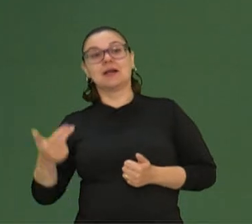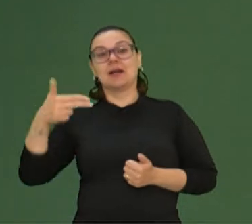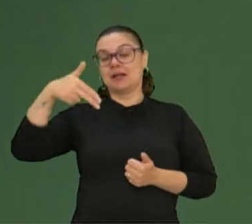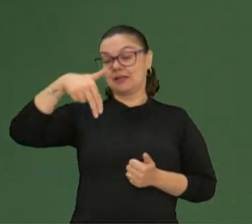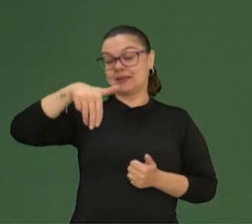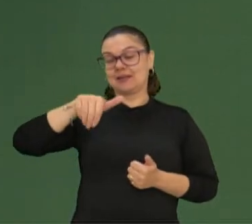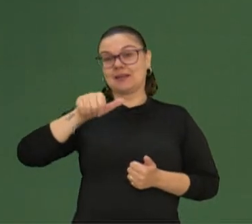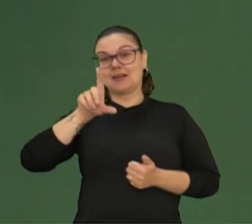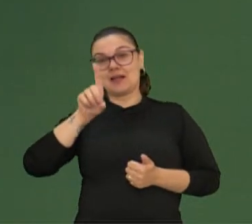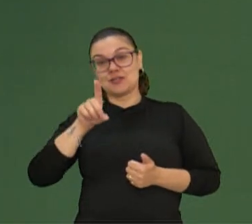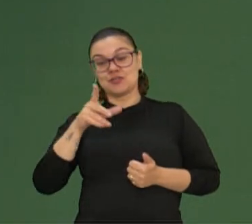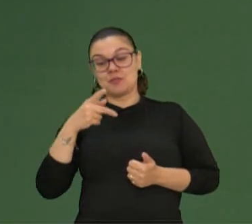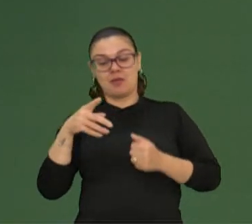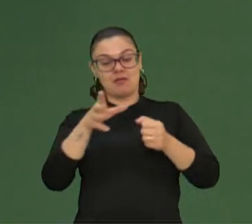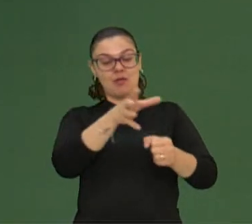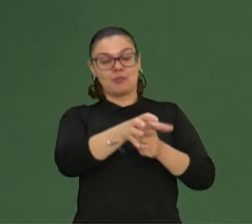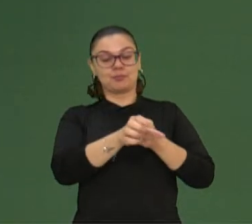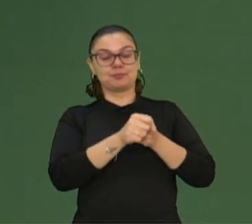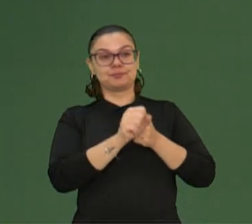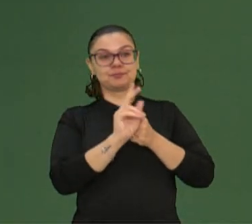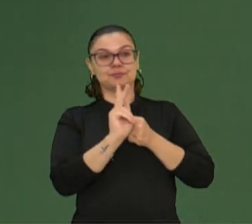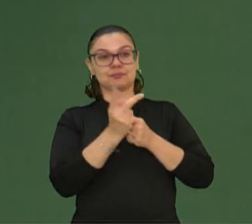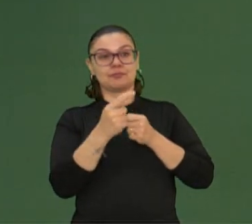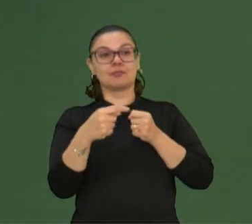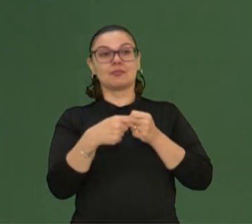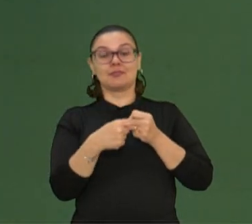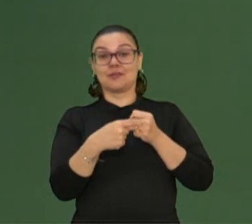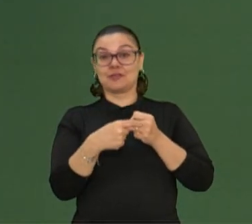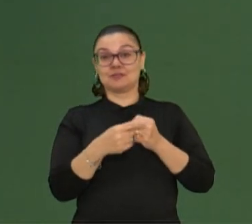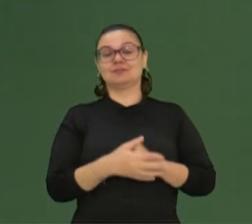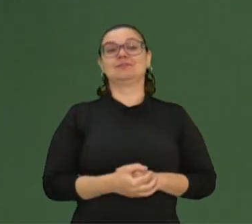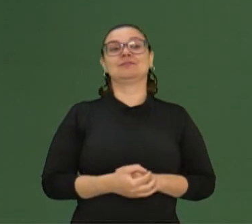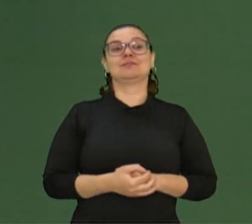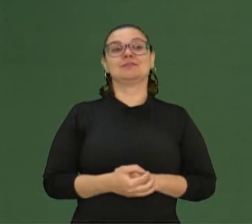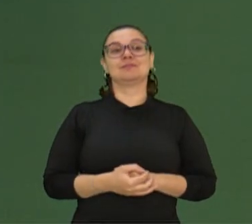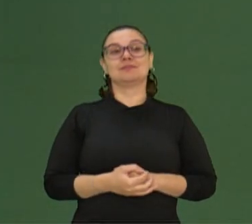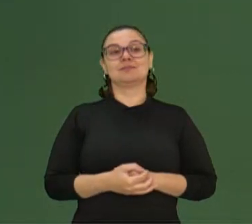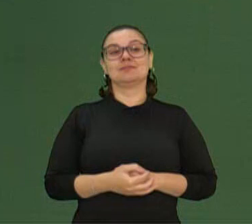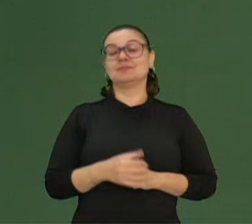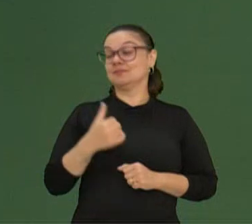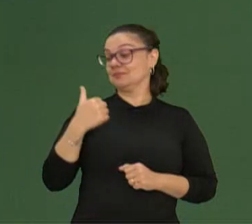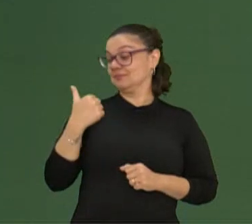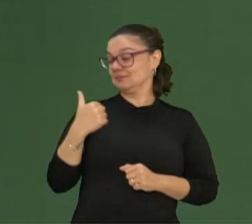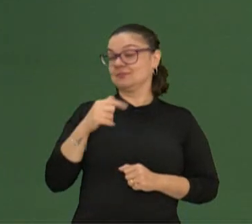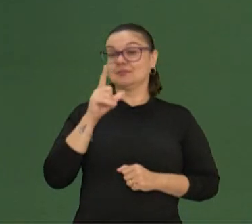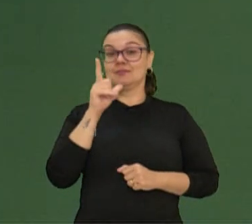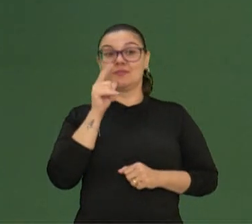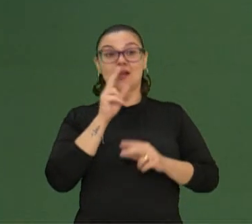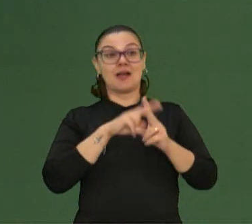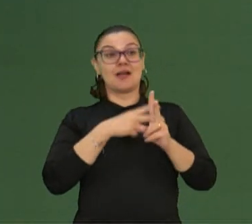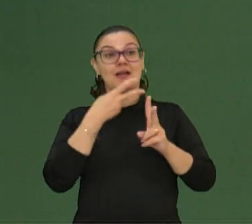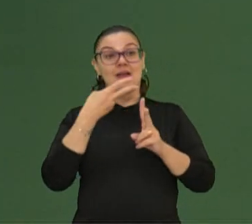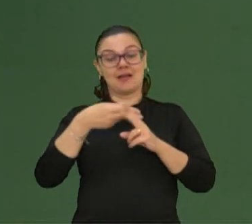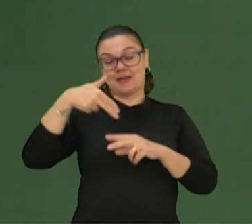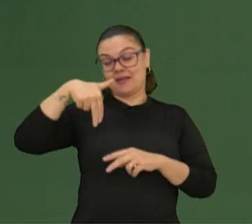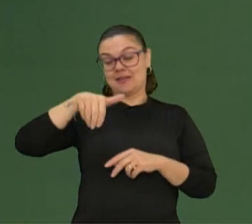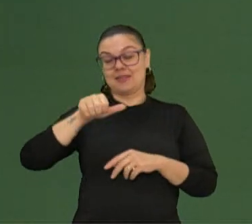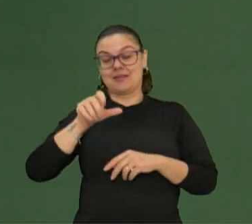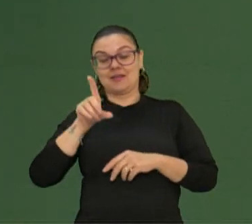NADP e cata esse hidrogênio. Vem cá, hidrogênio. Então, a água mais o